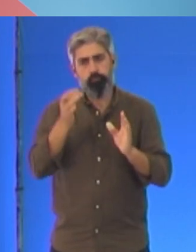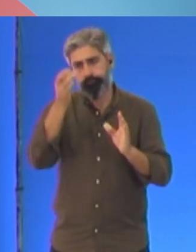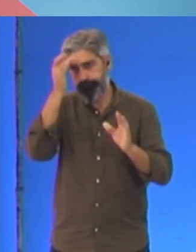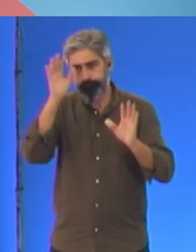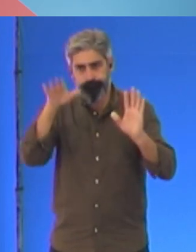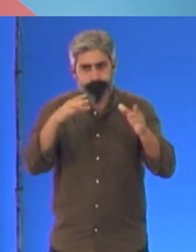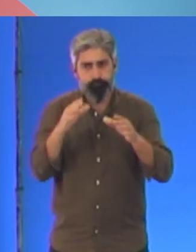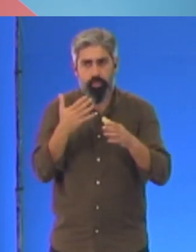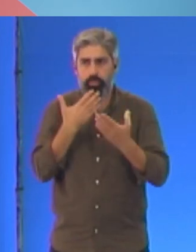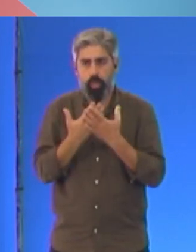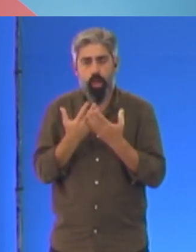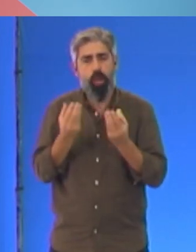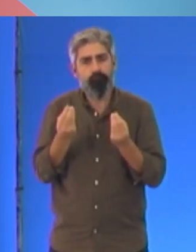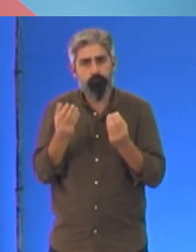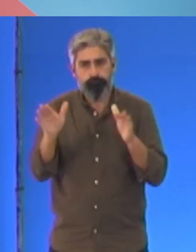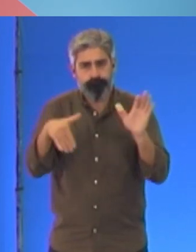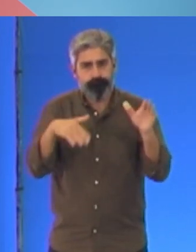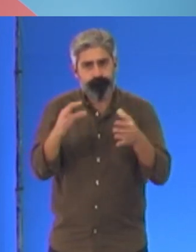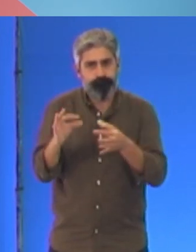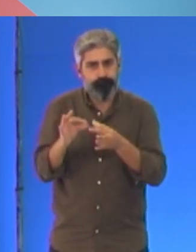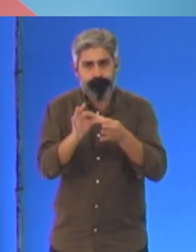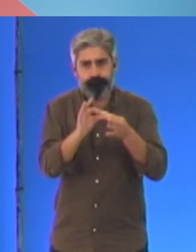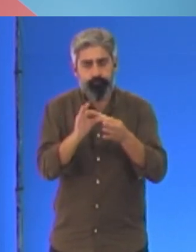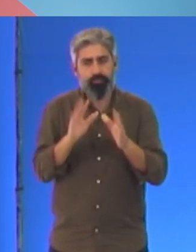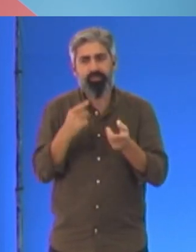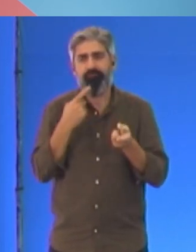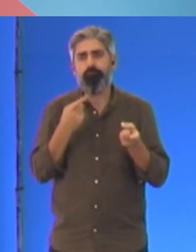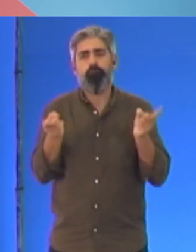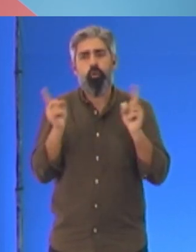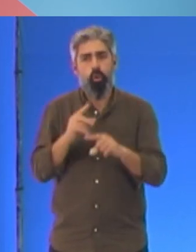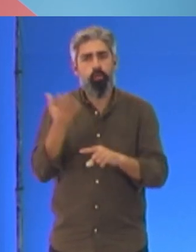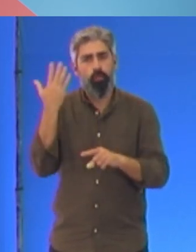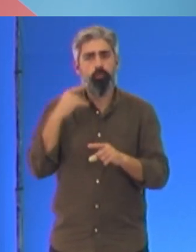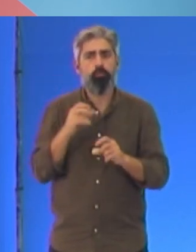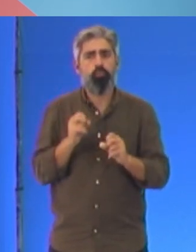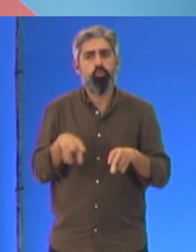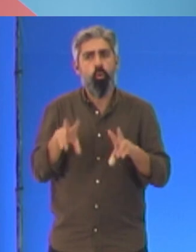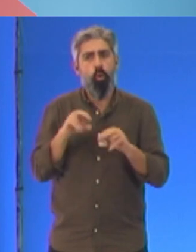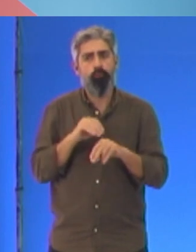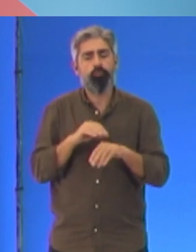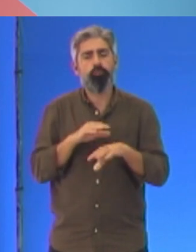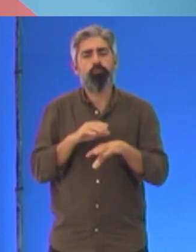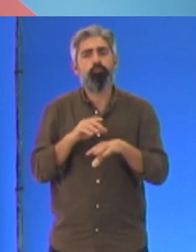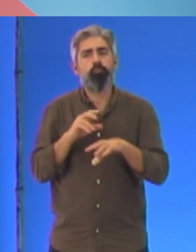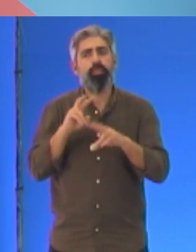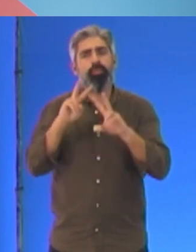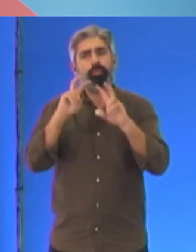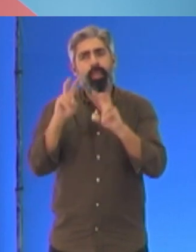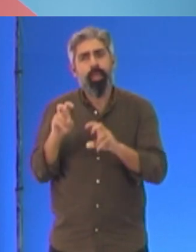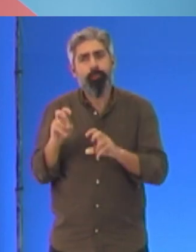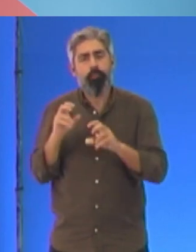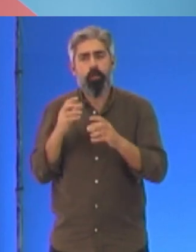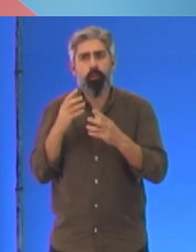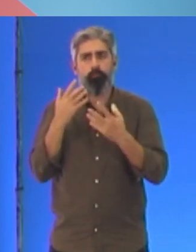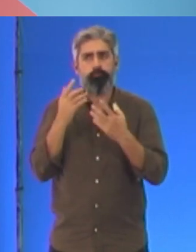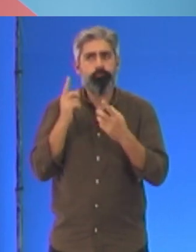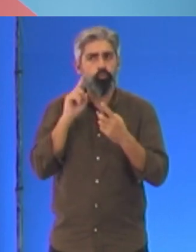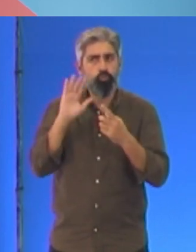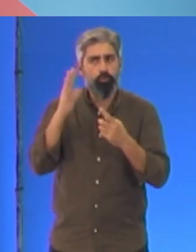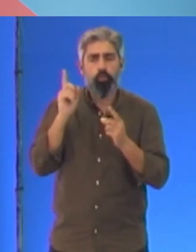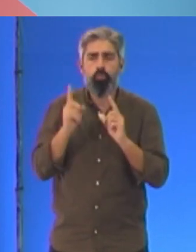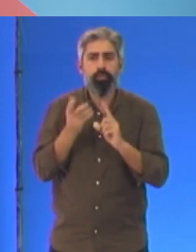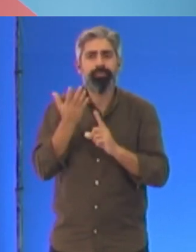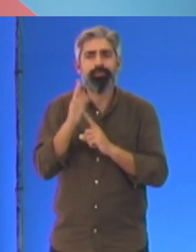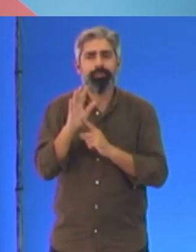são de fato aquilo precisamos de regressar às novas causas fraturantes e quais são podemos dar exemplos